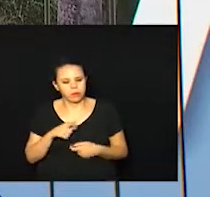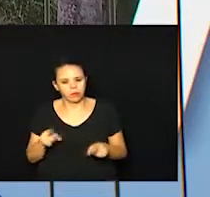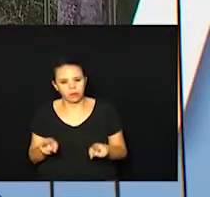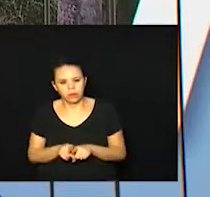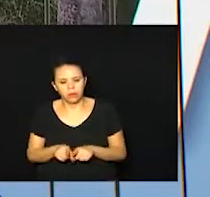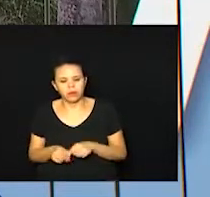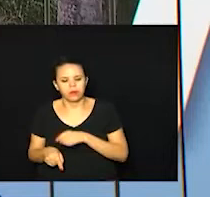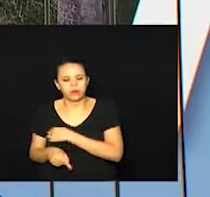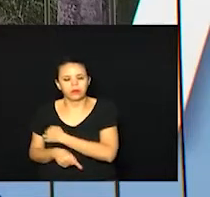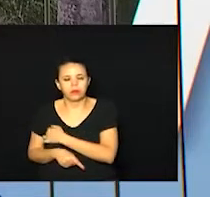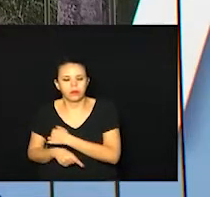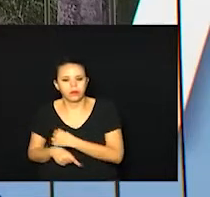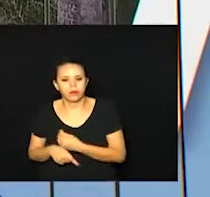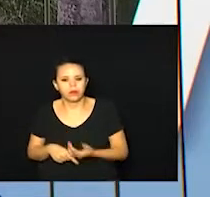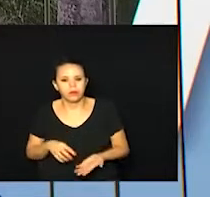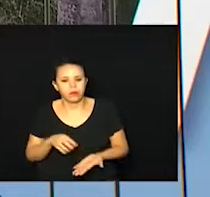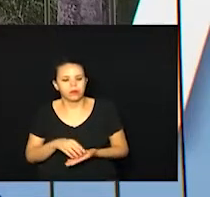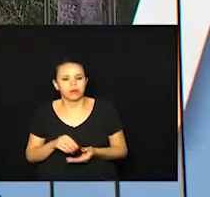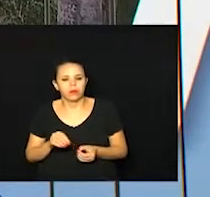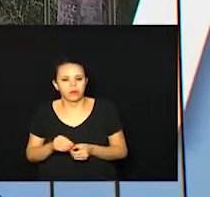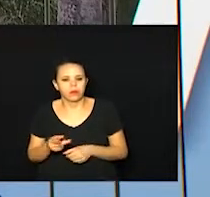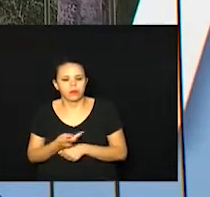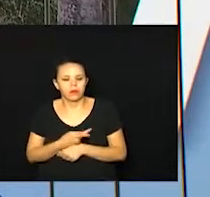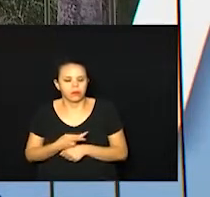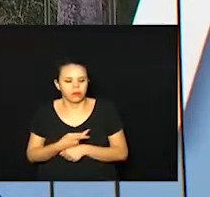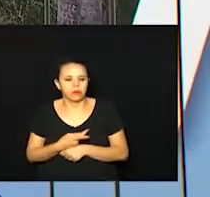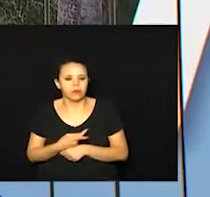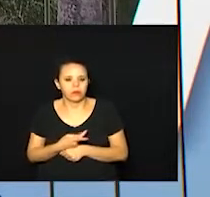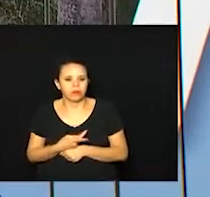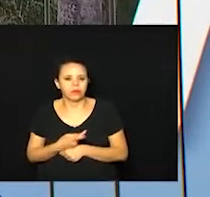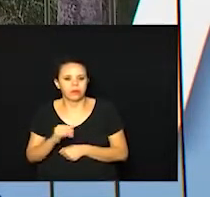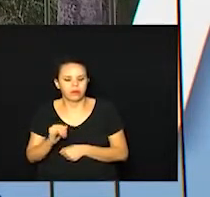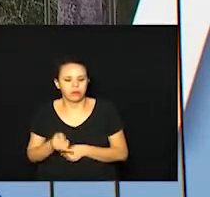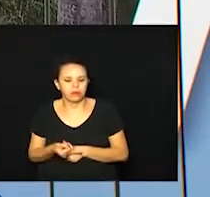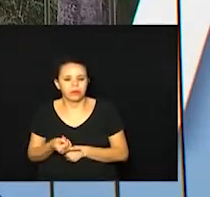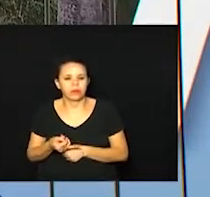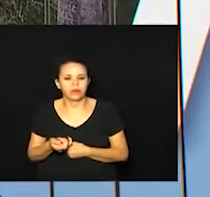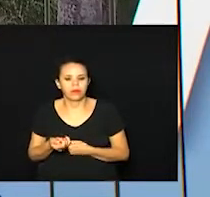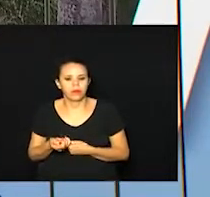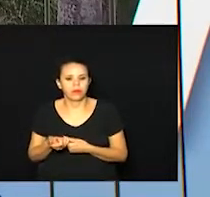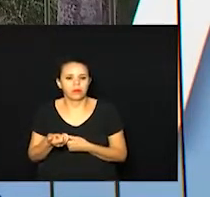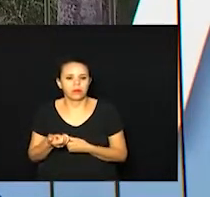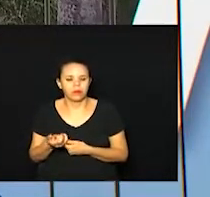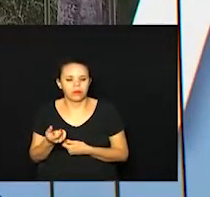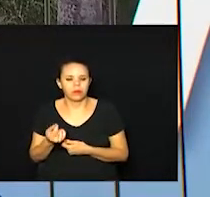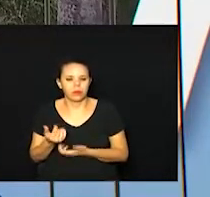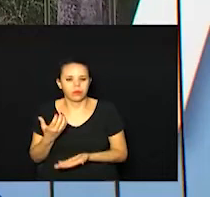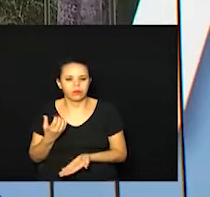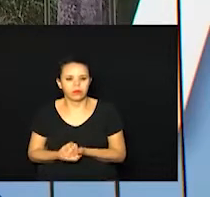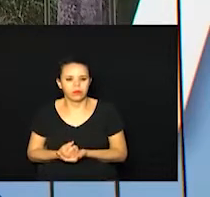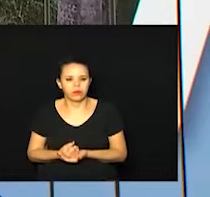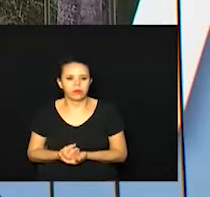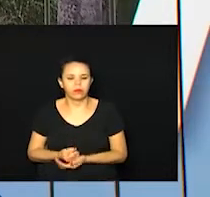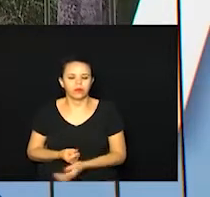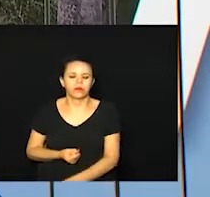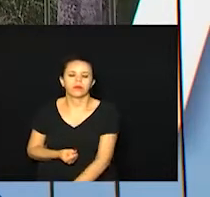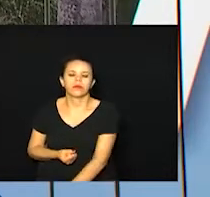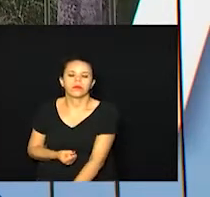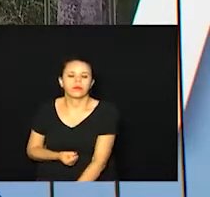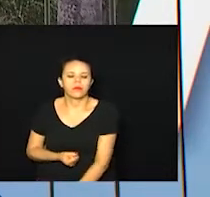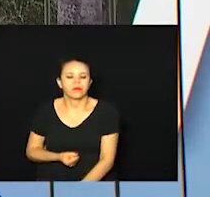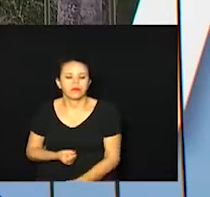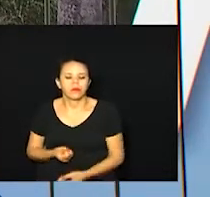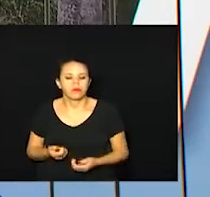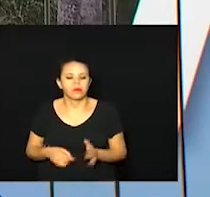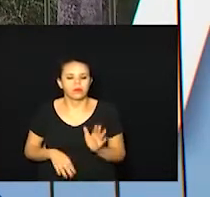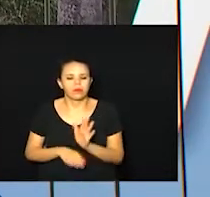um instrumento que ele faça a busca ativa e tenha, portanto, da onde tirar recursos para poder